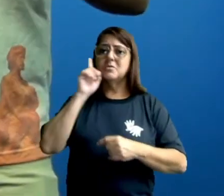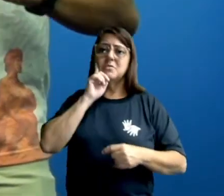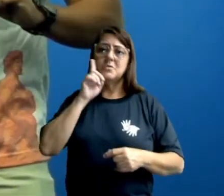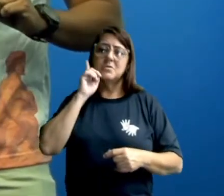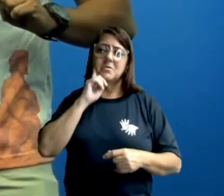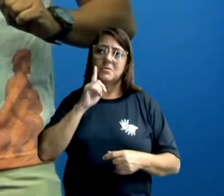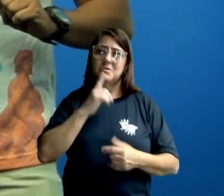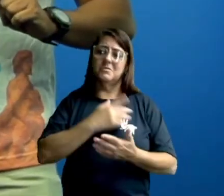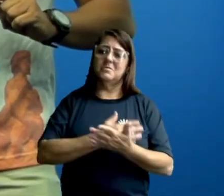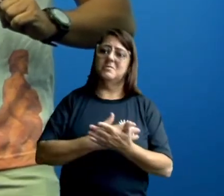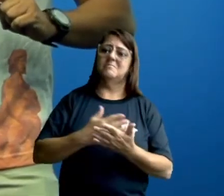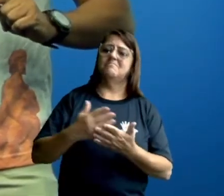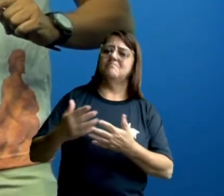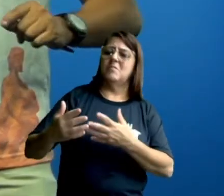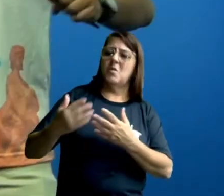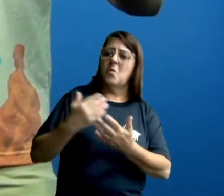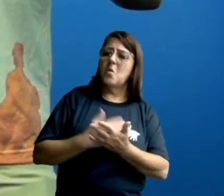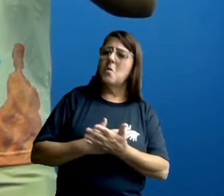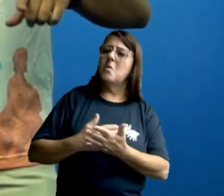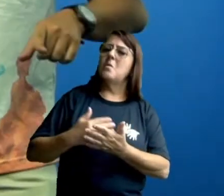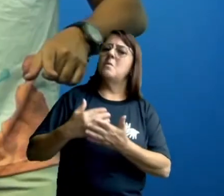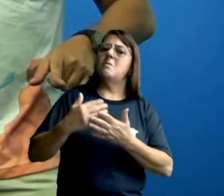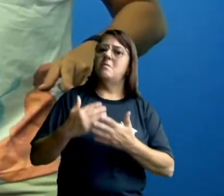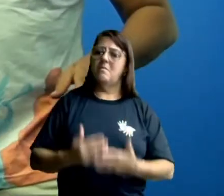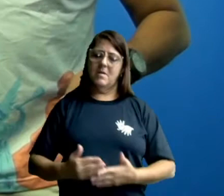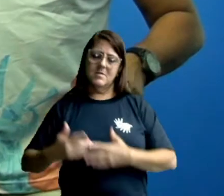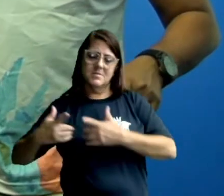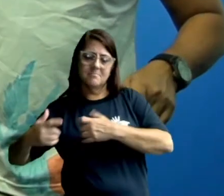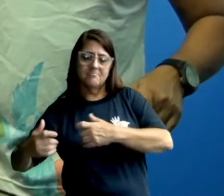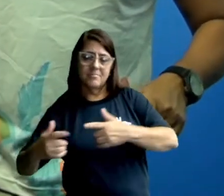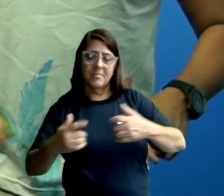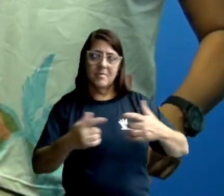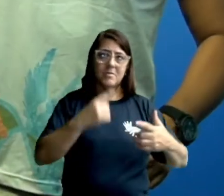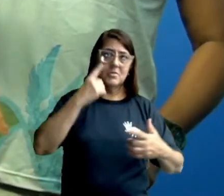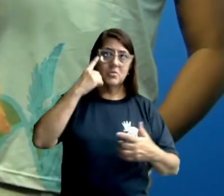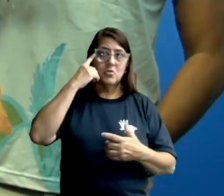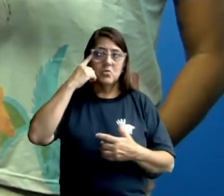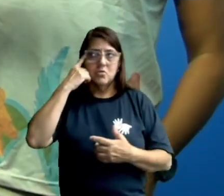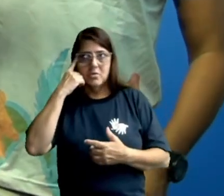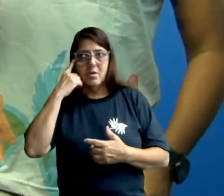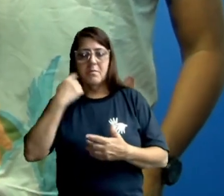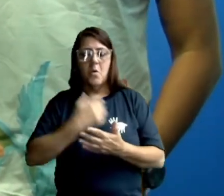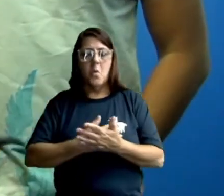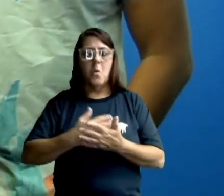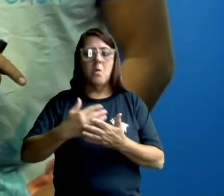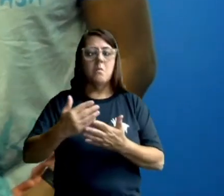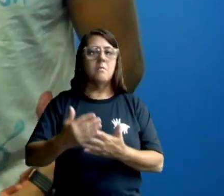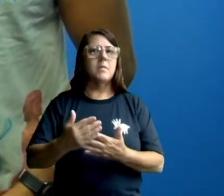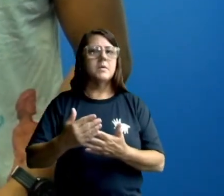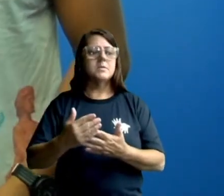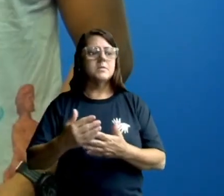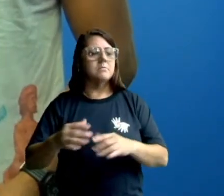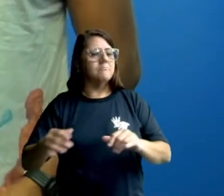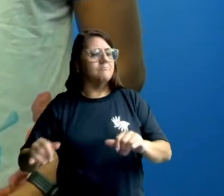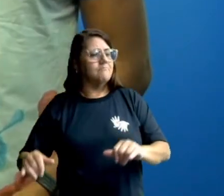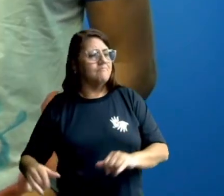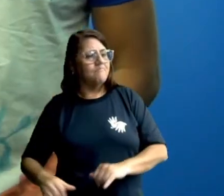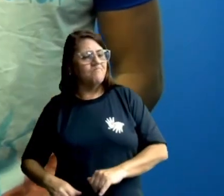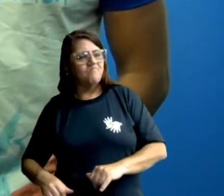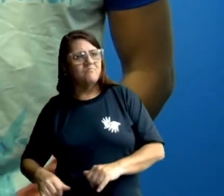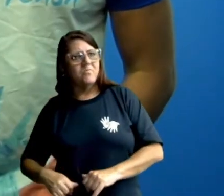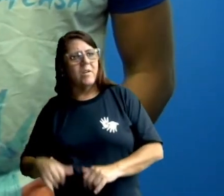a ofensiva dos Estados Unidos, por conta desse ataque japonês, vai ser terrível e vai